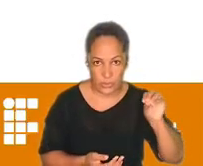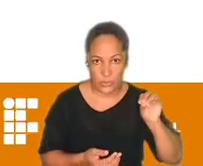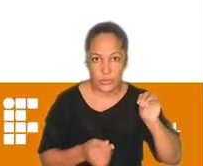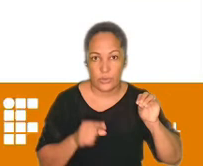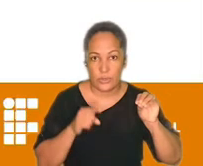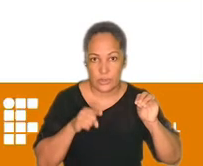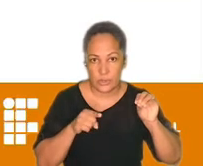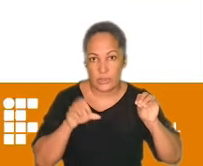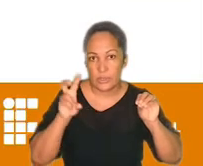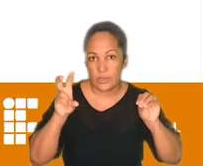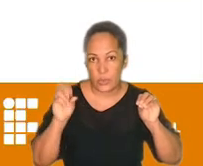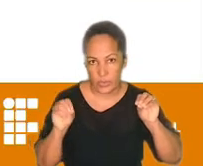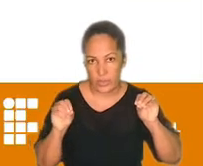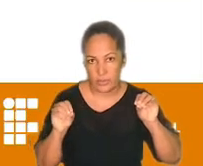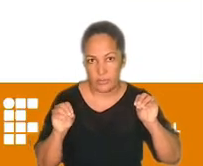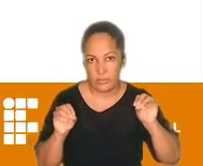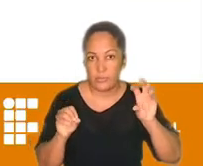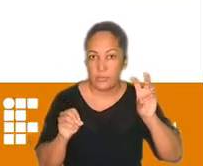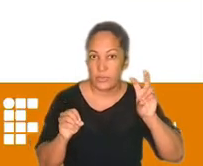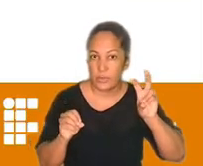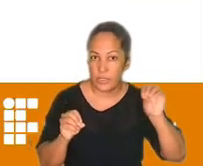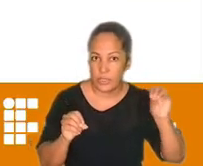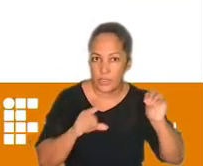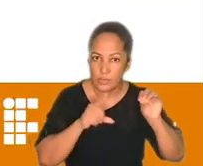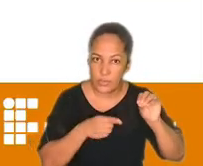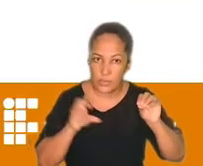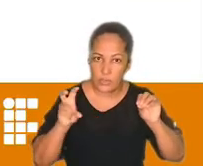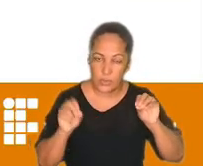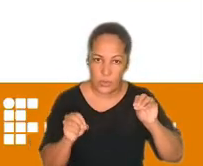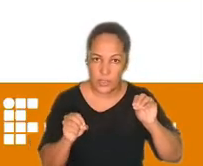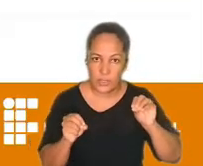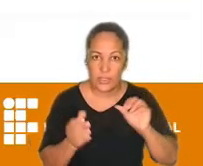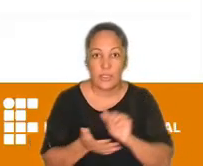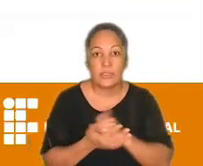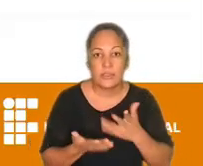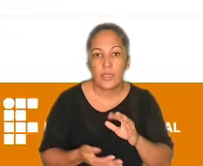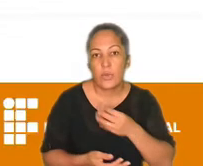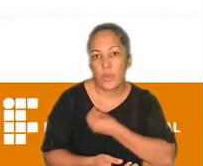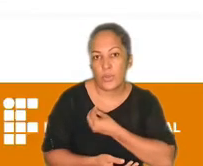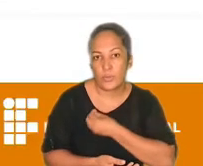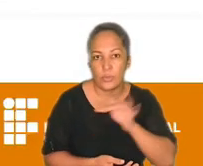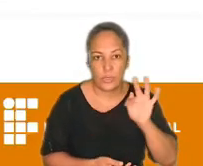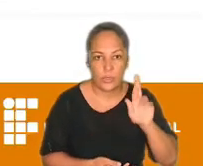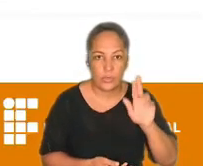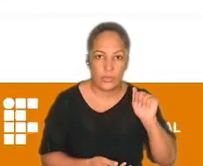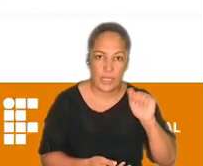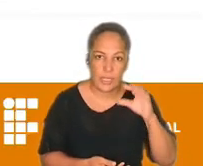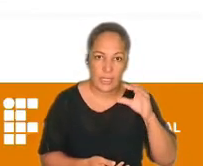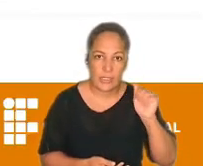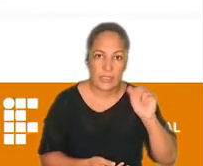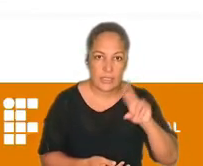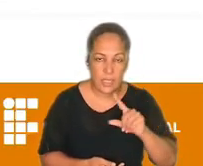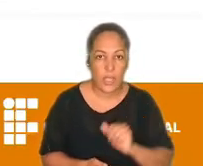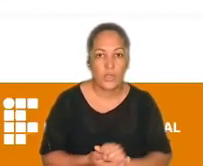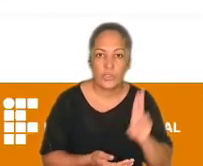550. Né? Então, 500,50 é o que? É a forma do número fracionado que a gente usa aí no dia a dia, na